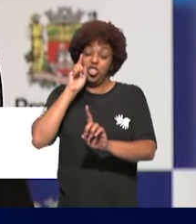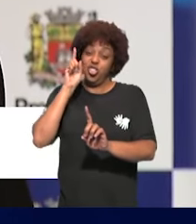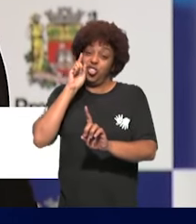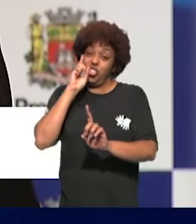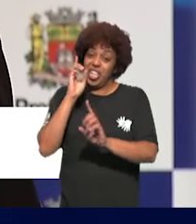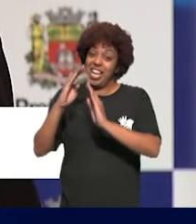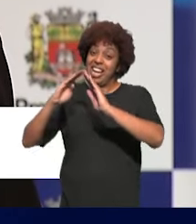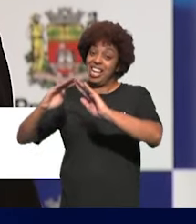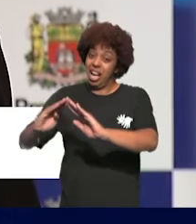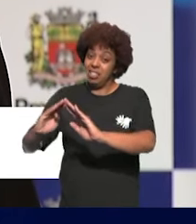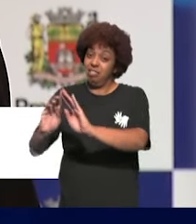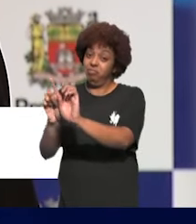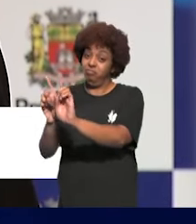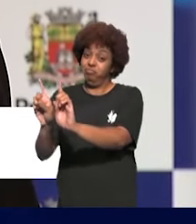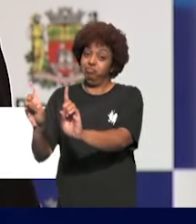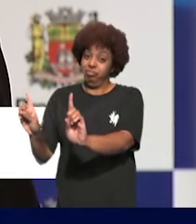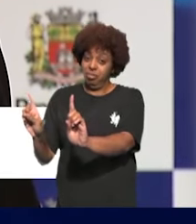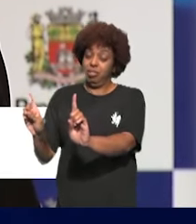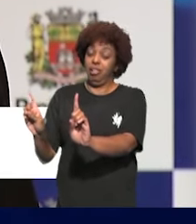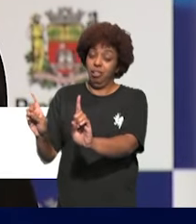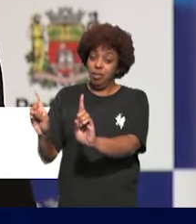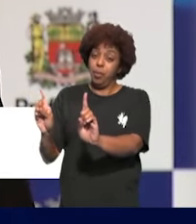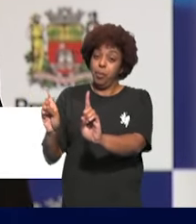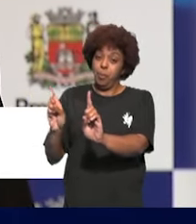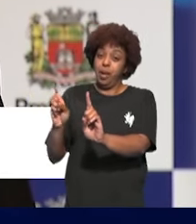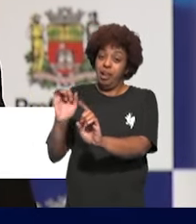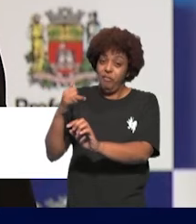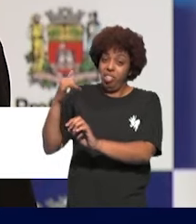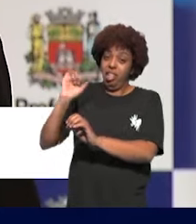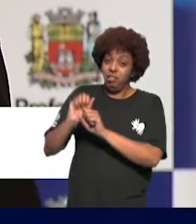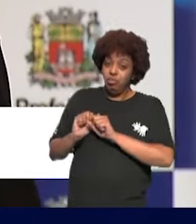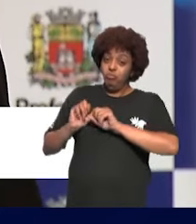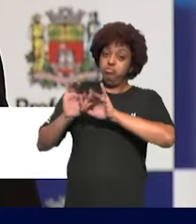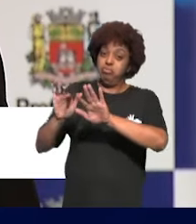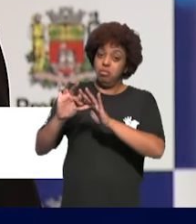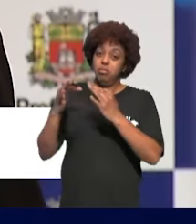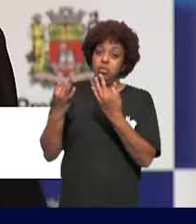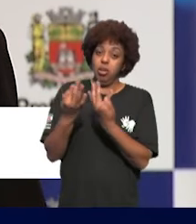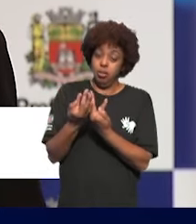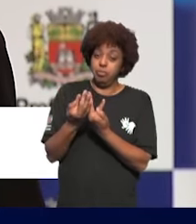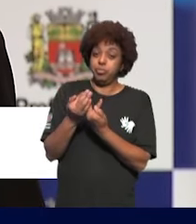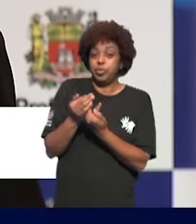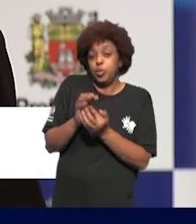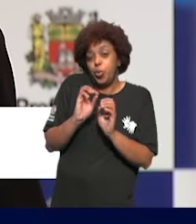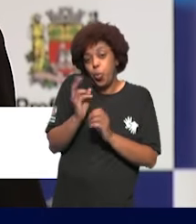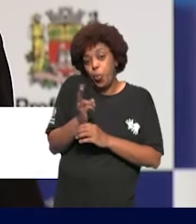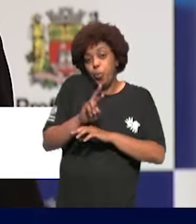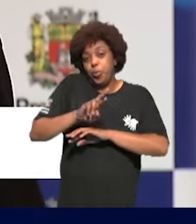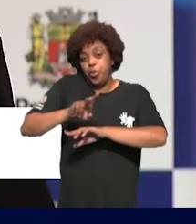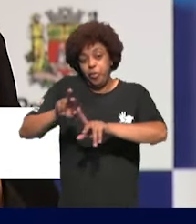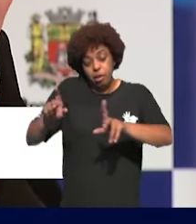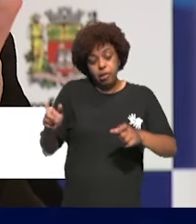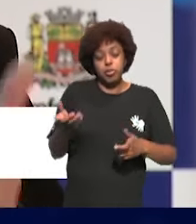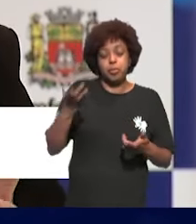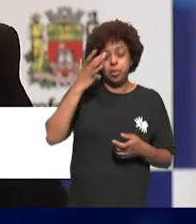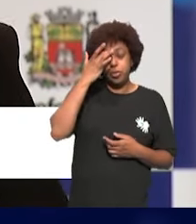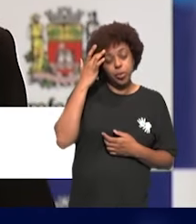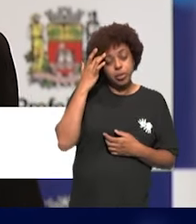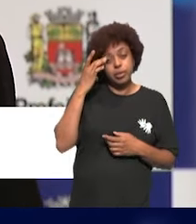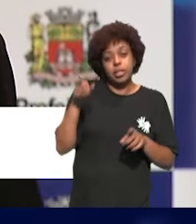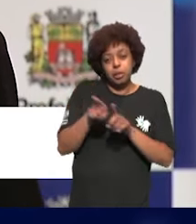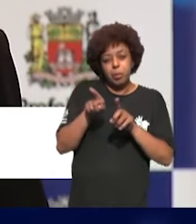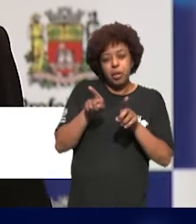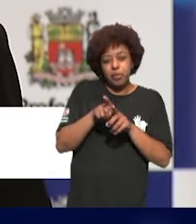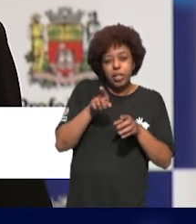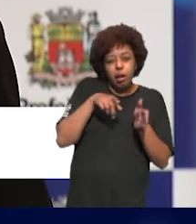isolado dentro da sua casa para evitar com que você contamine os seus familiares ou outras pessoas nós vamos monitorar